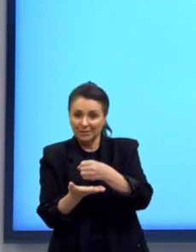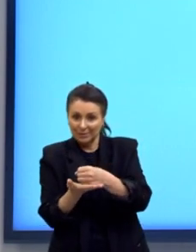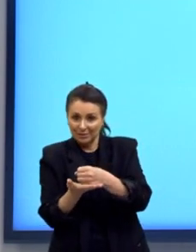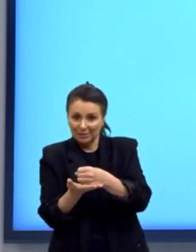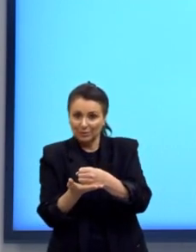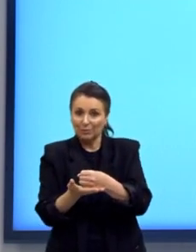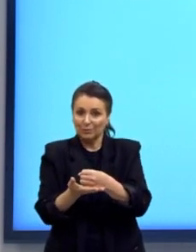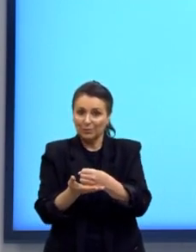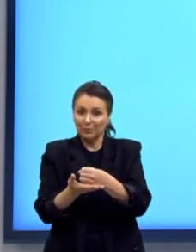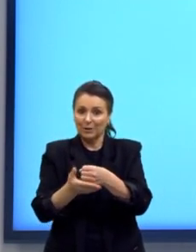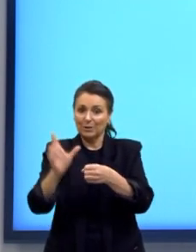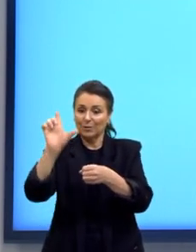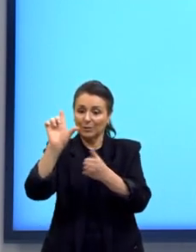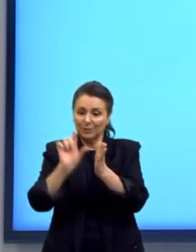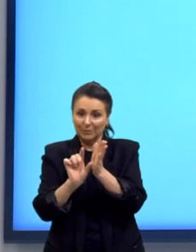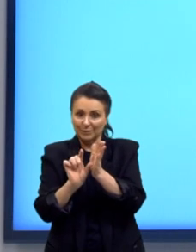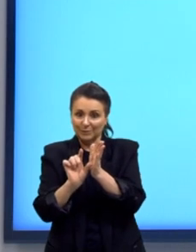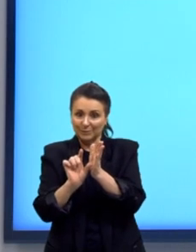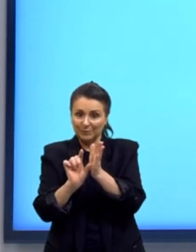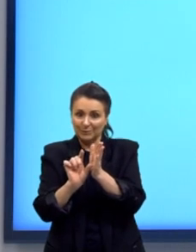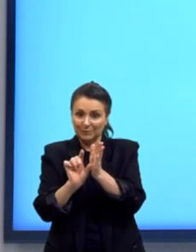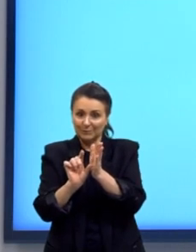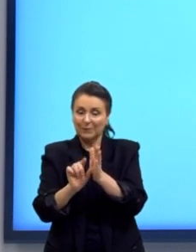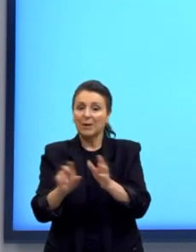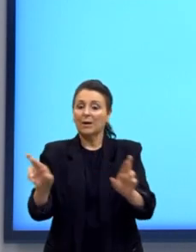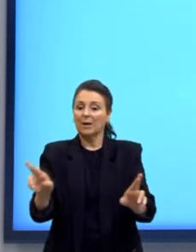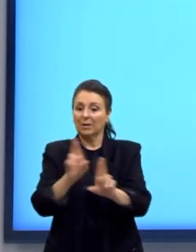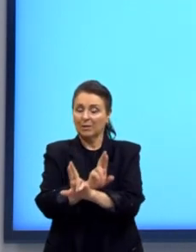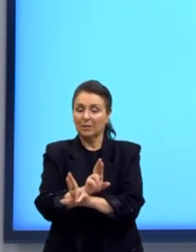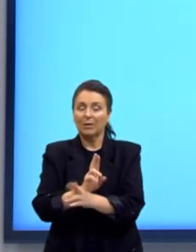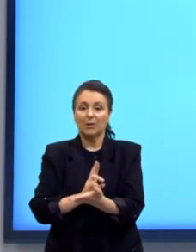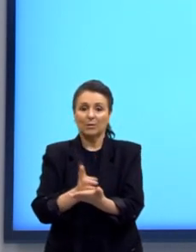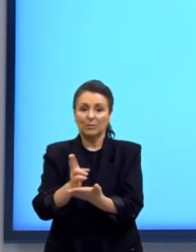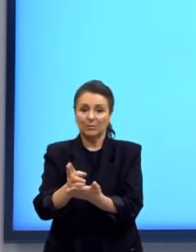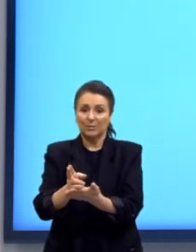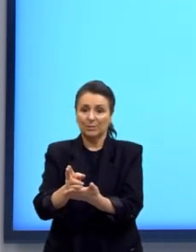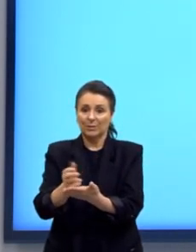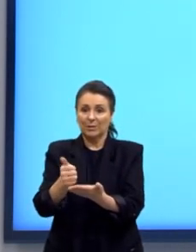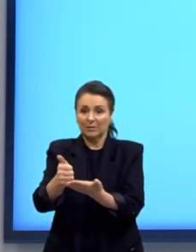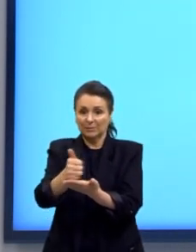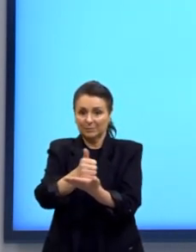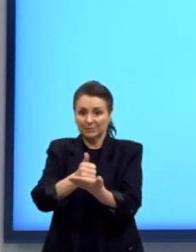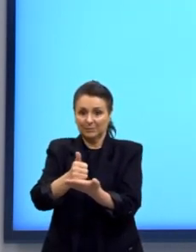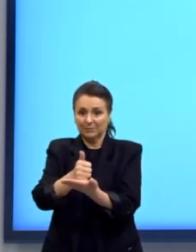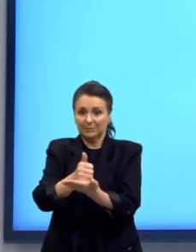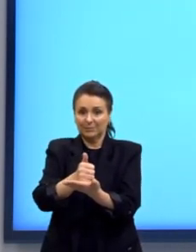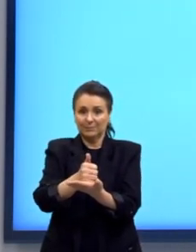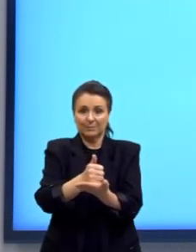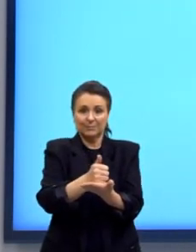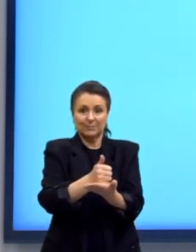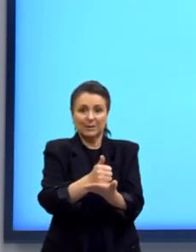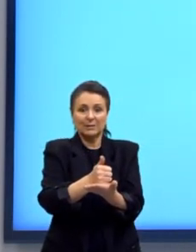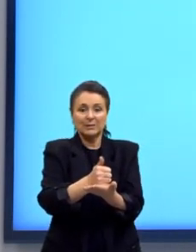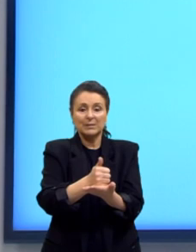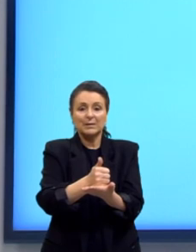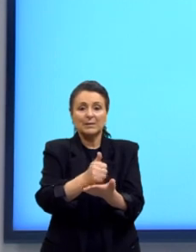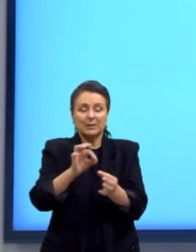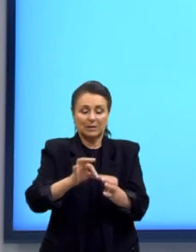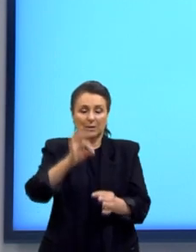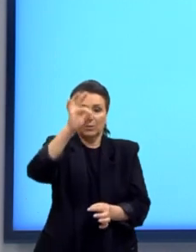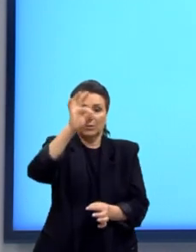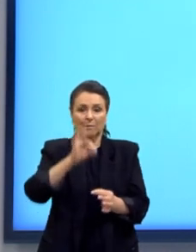cilindros menores mas a relação continua entre as bases né e altura a